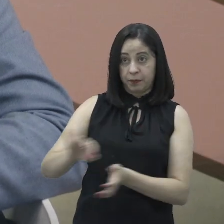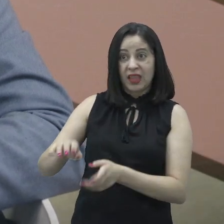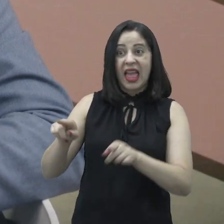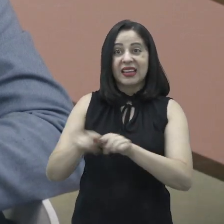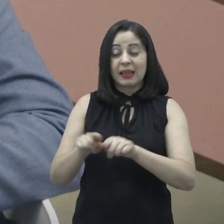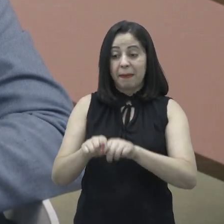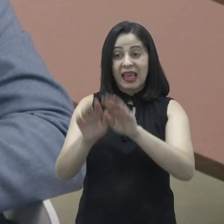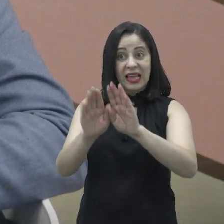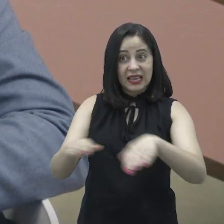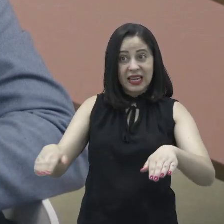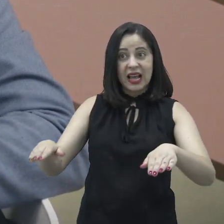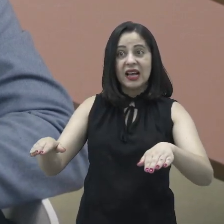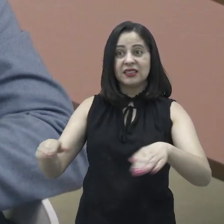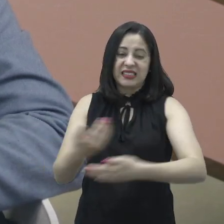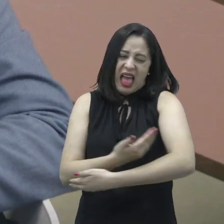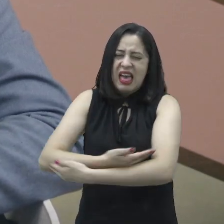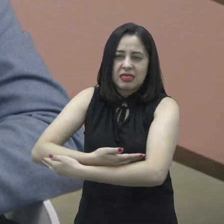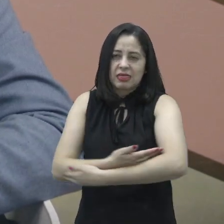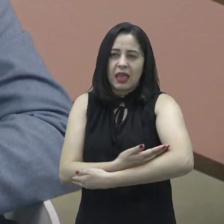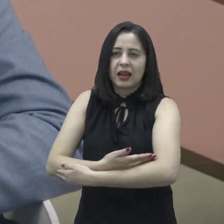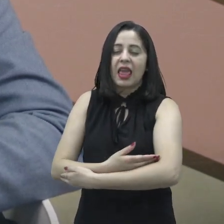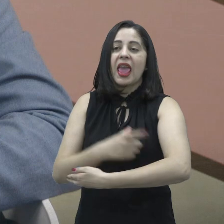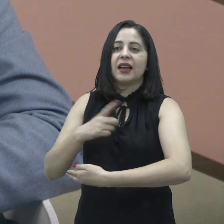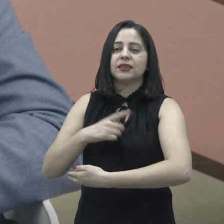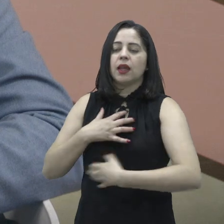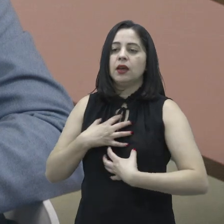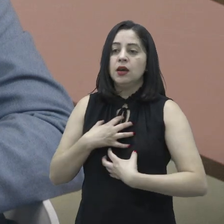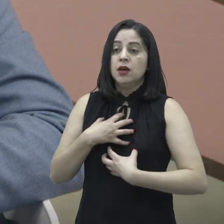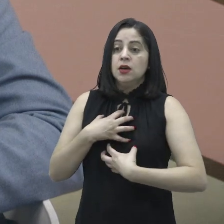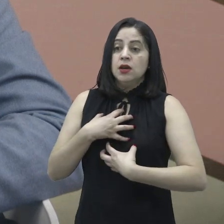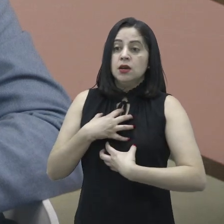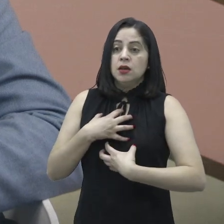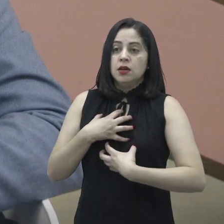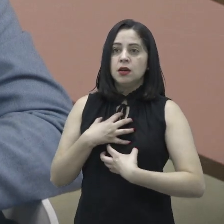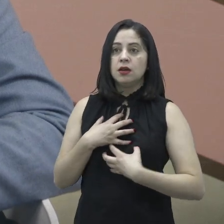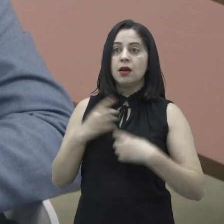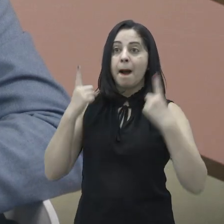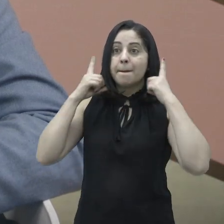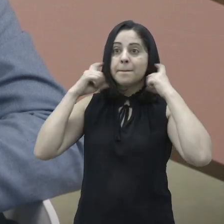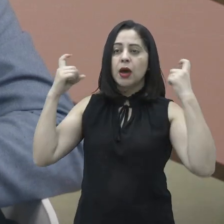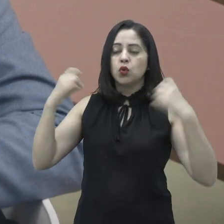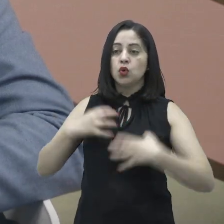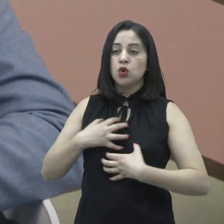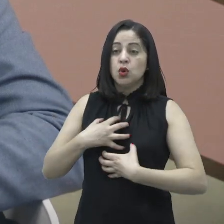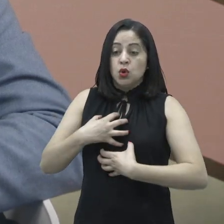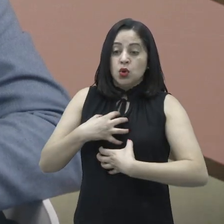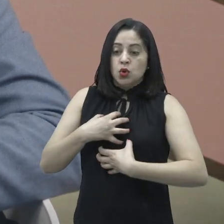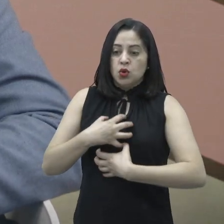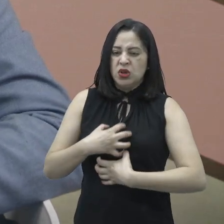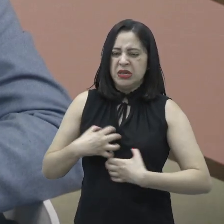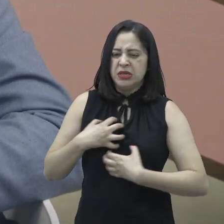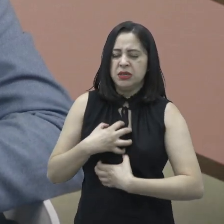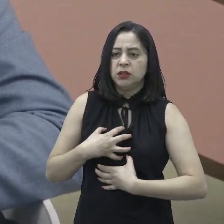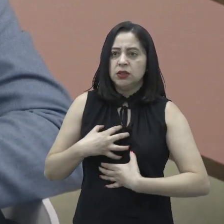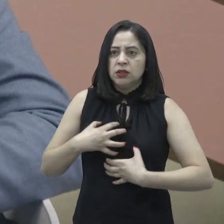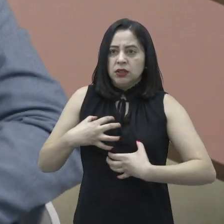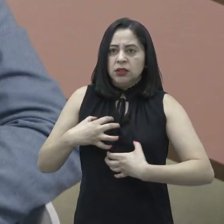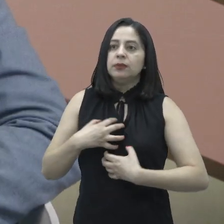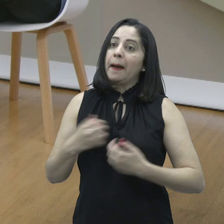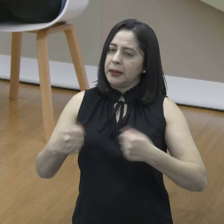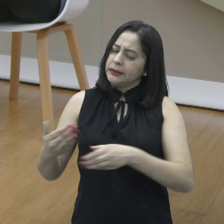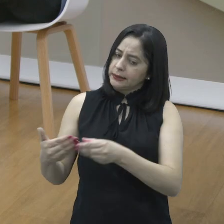chiam o peito, né, chamadas bebês chiadores. Então, é um sinal de que existe algum acometimento ali respiratório que precisa de uma avaliação de um